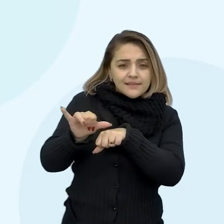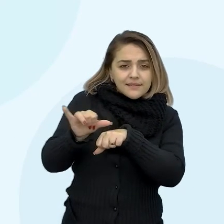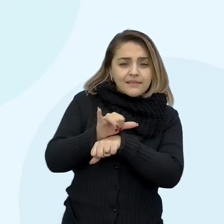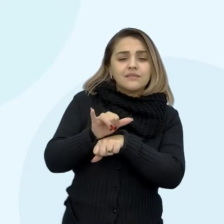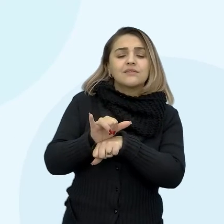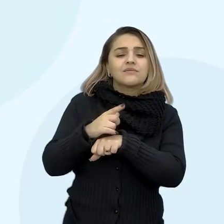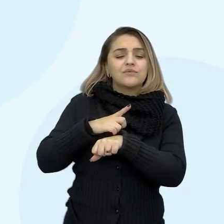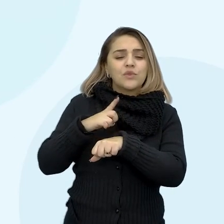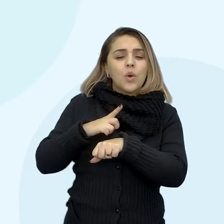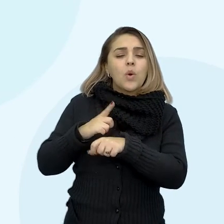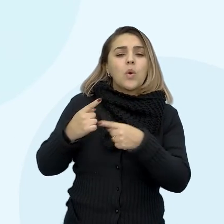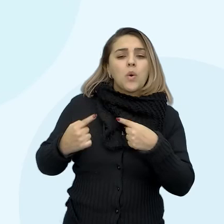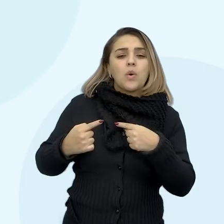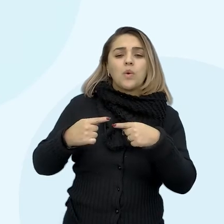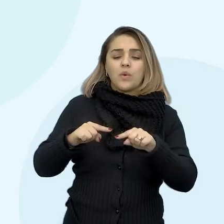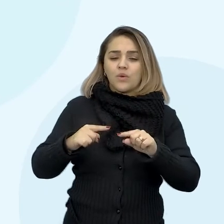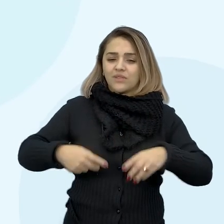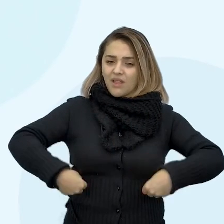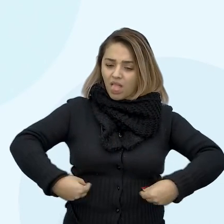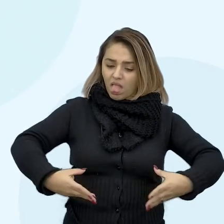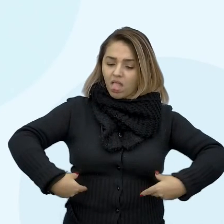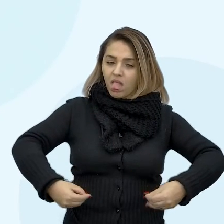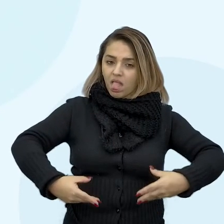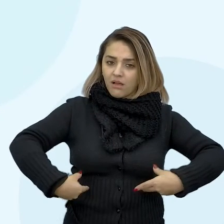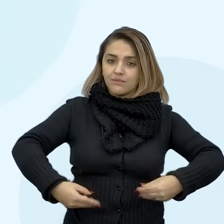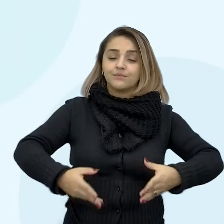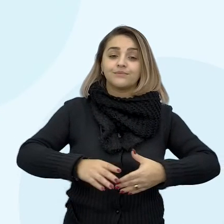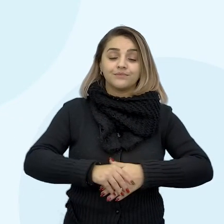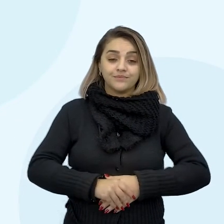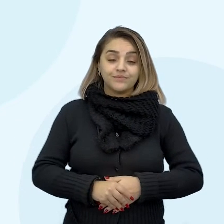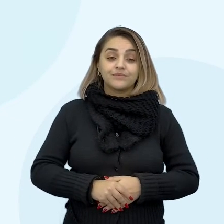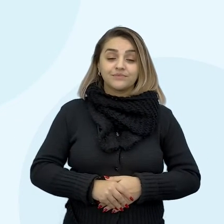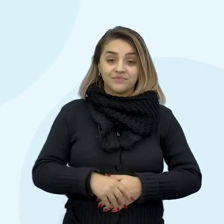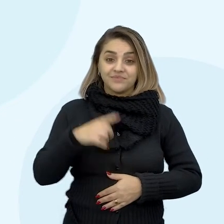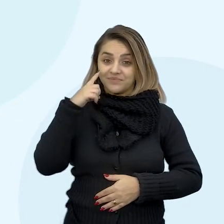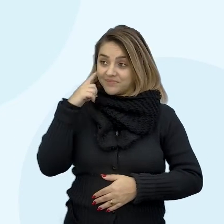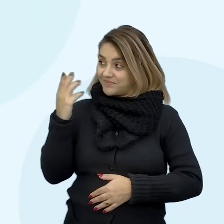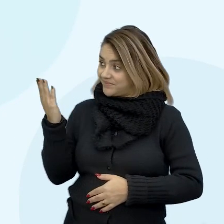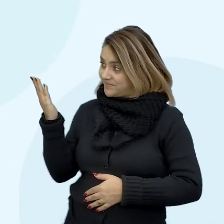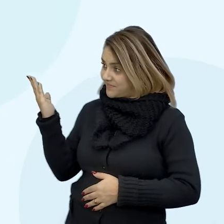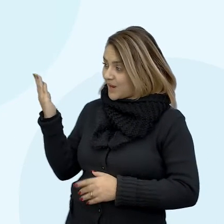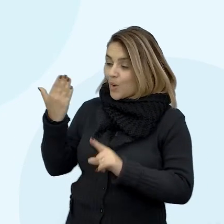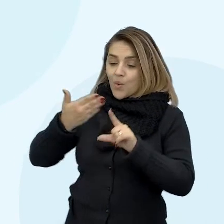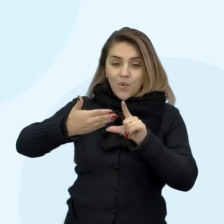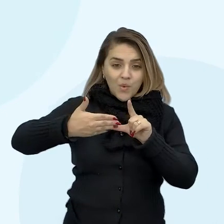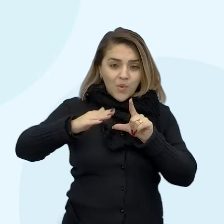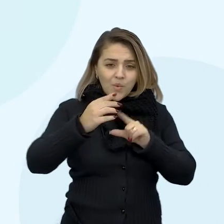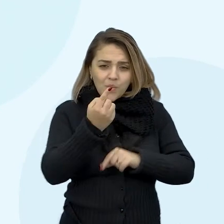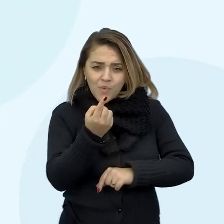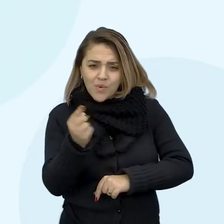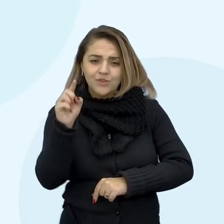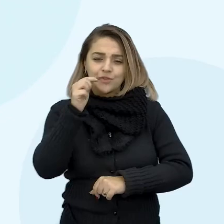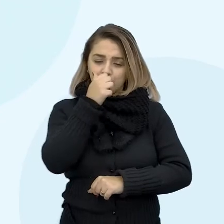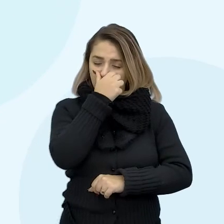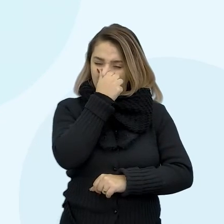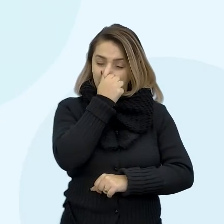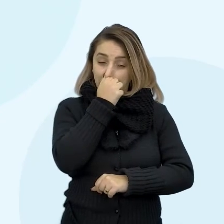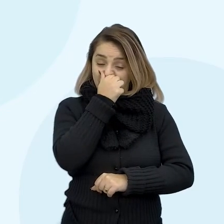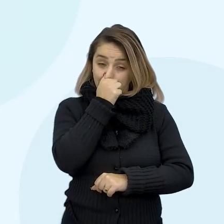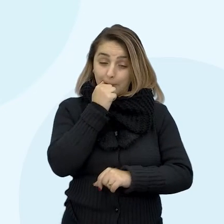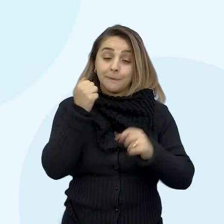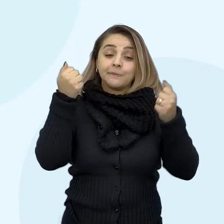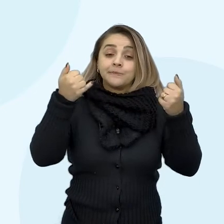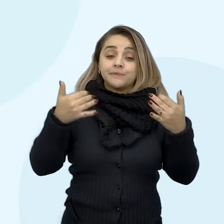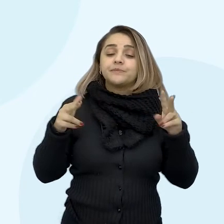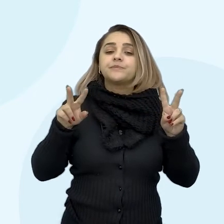no combate ao desperdício. E vamos para o último exemplo, né? Falando também de